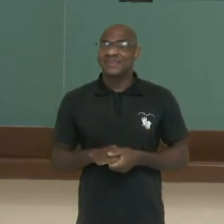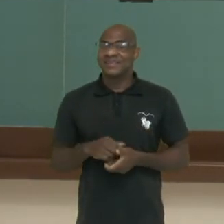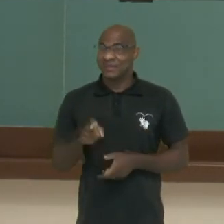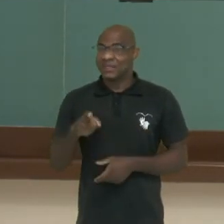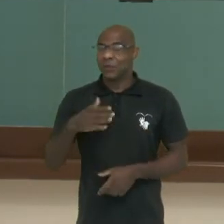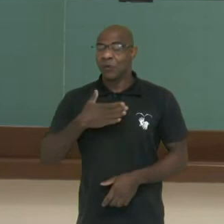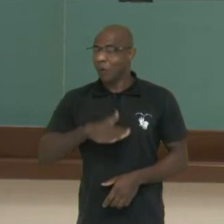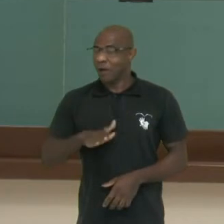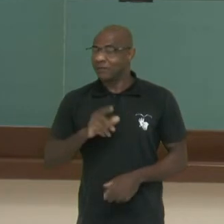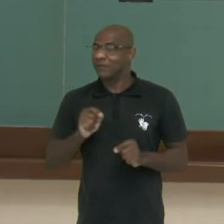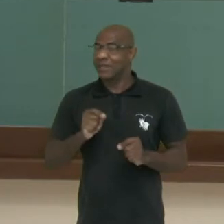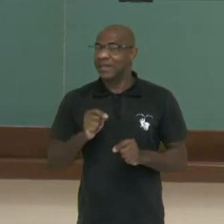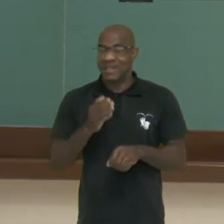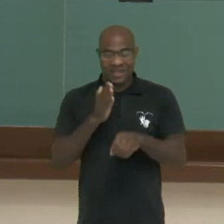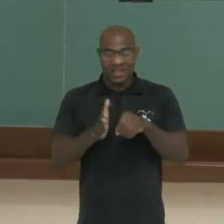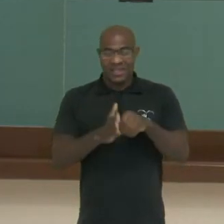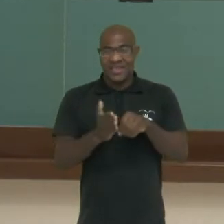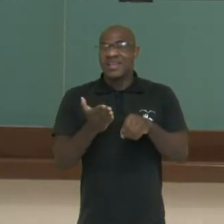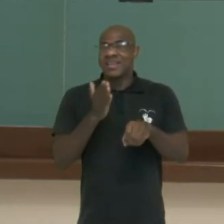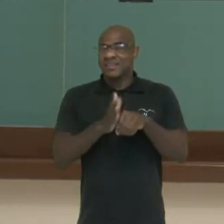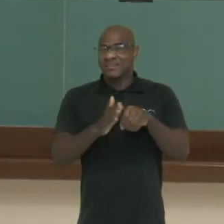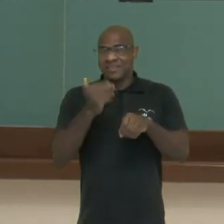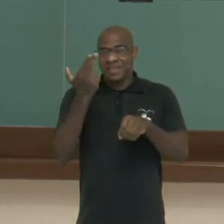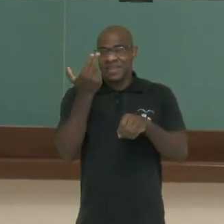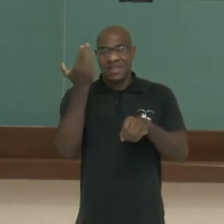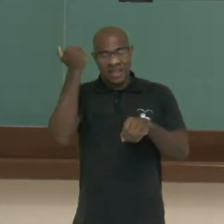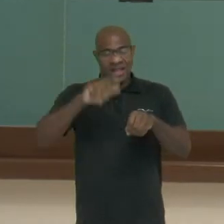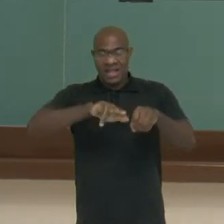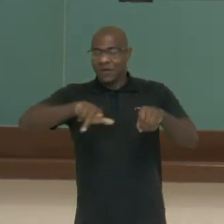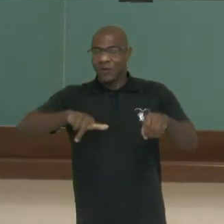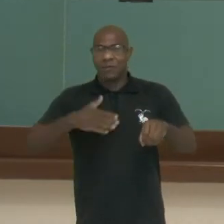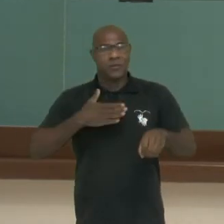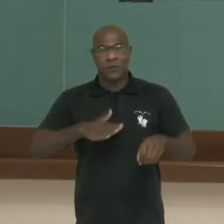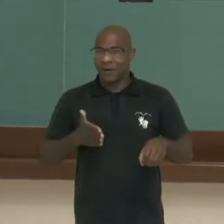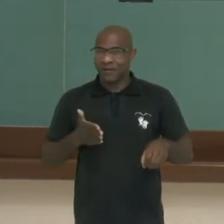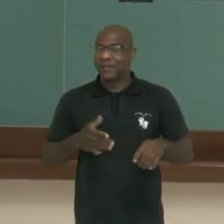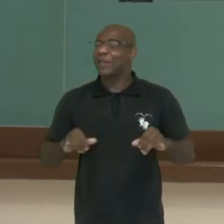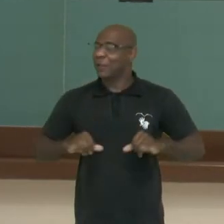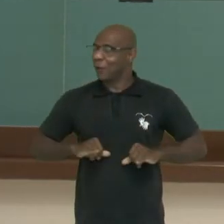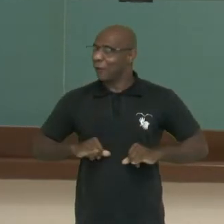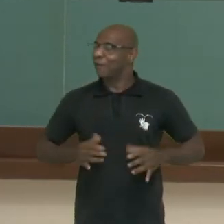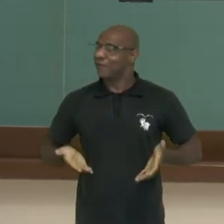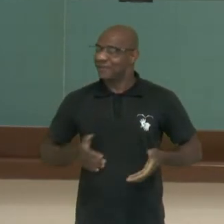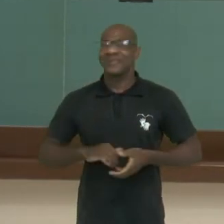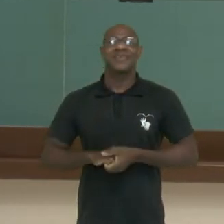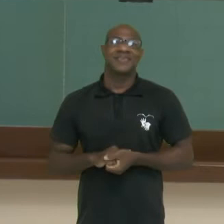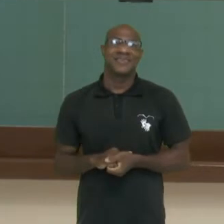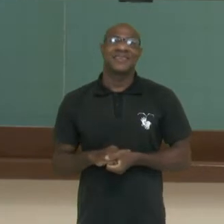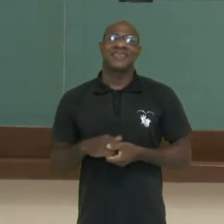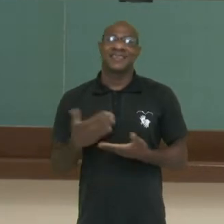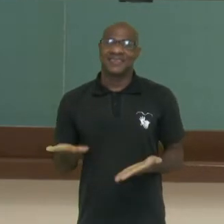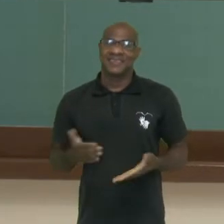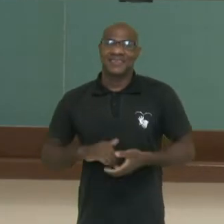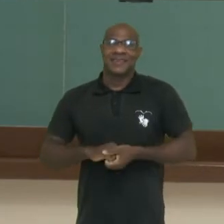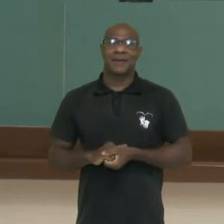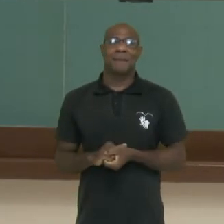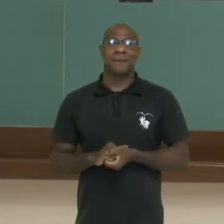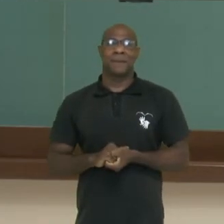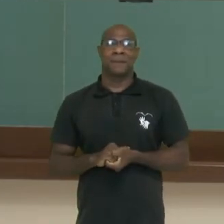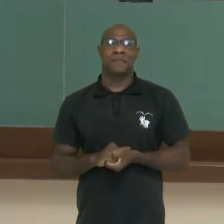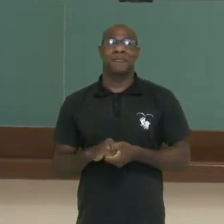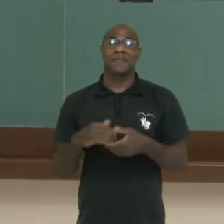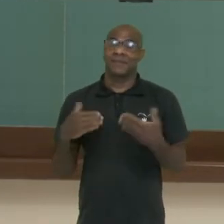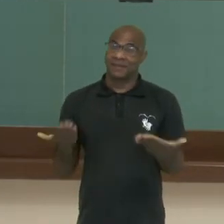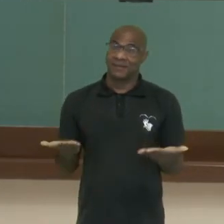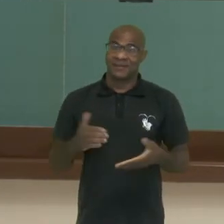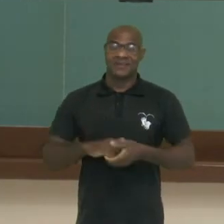sofrendo um pouquinho, né? Na hora do almoço, na hora da janta. Ixi, Maria, né? Acaba passando um pouquinho, né?